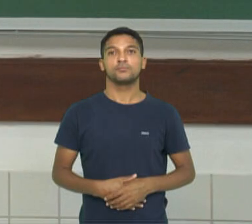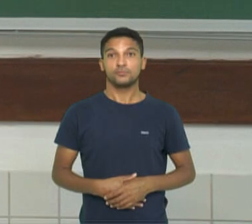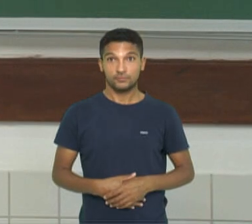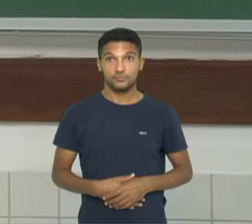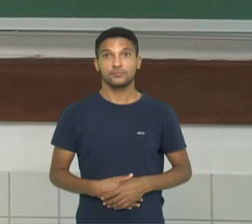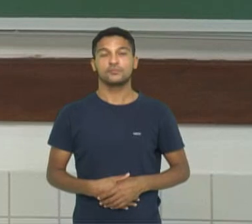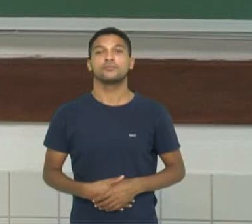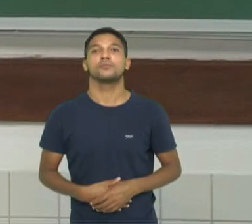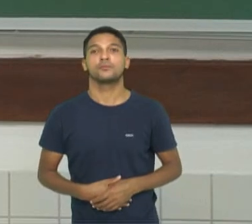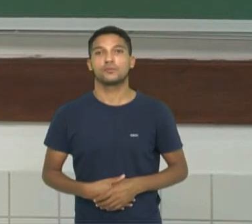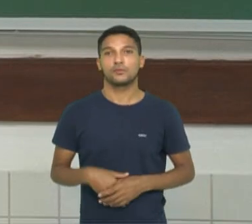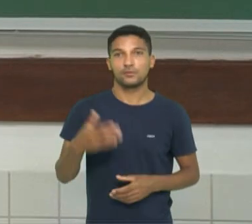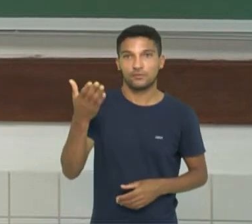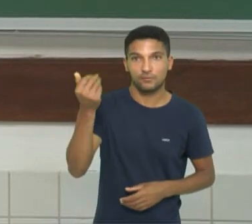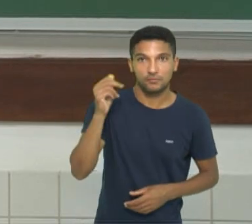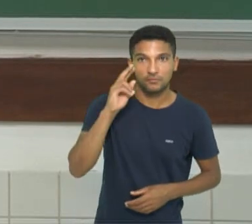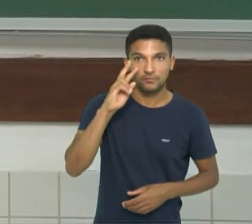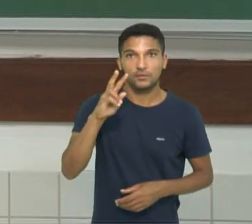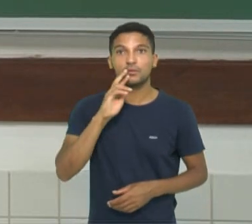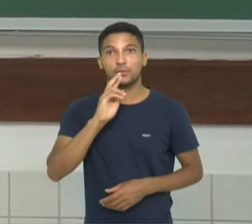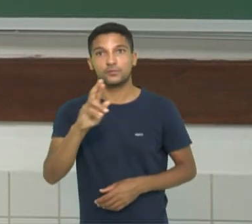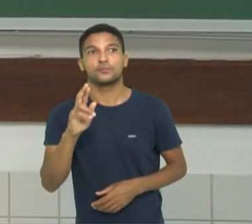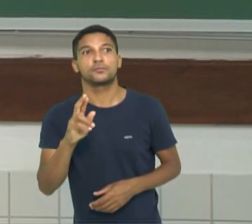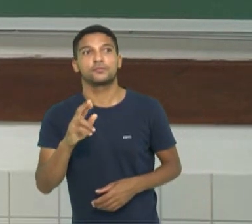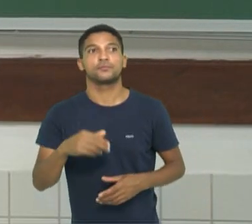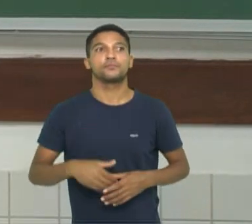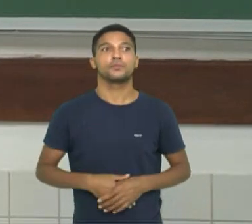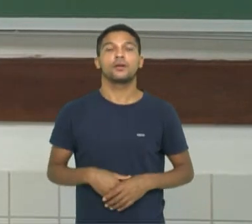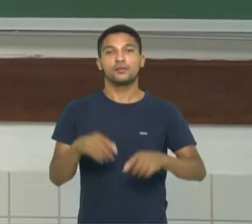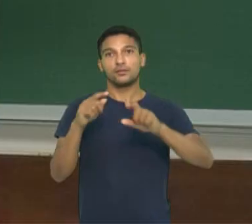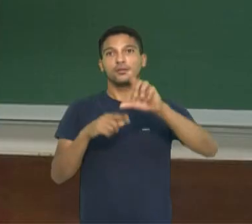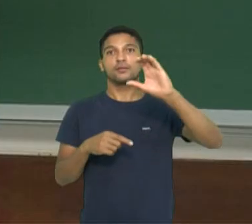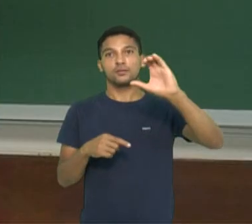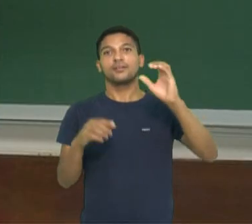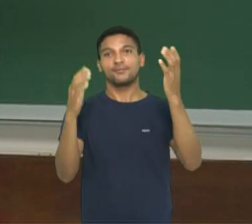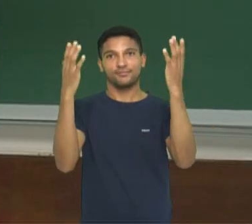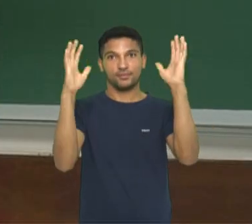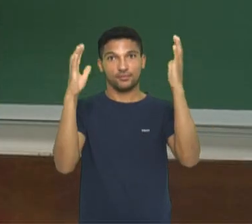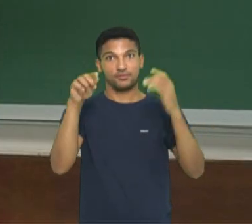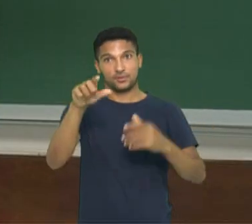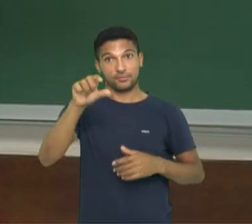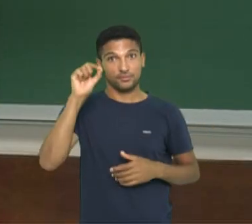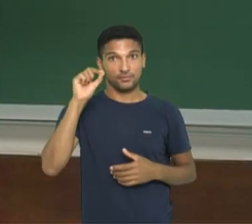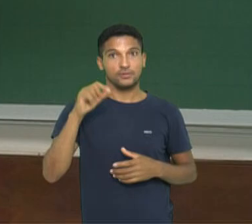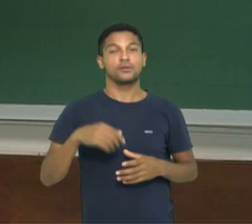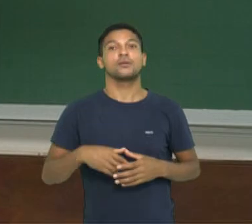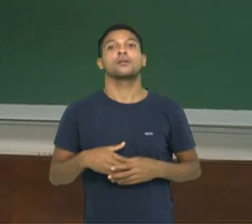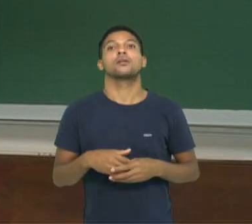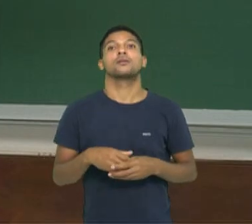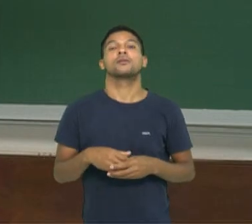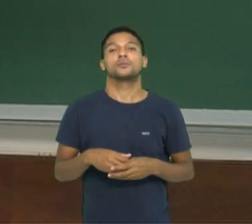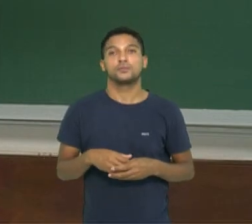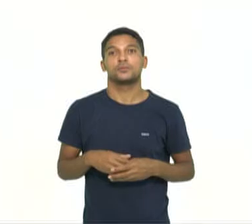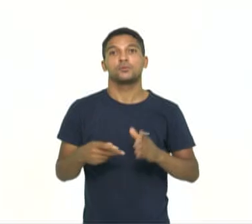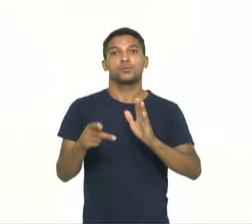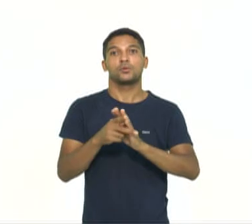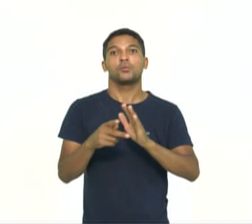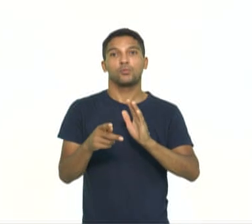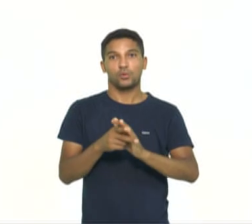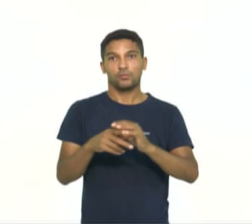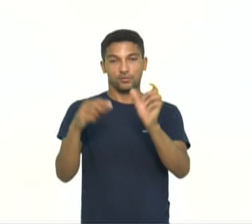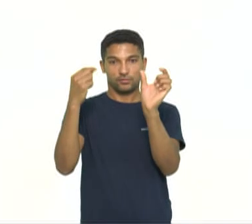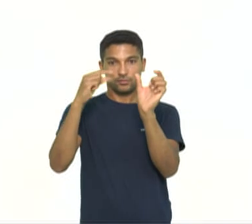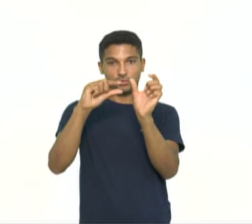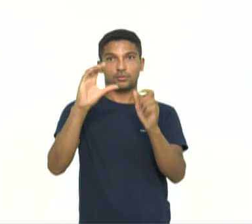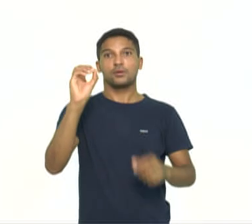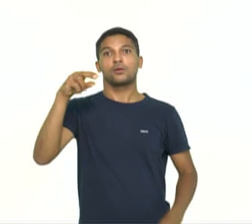E aí, galera, vamos verificar aqui então como ficou. Quem assinalou a letra C, parabéns, captou, né? Quais são as conjunções coordenativas aditivas,